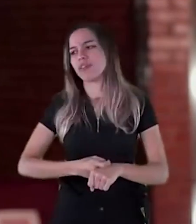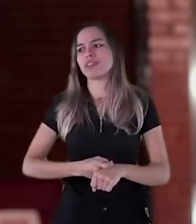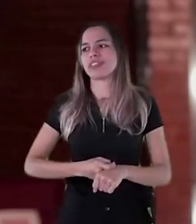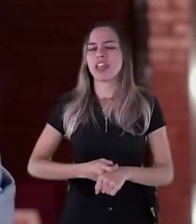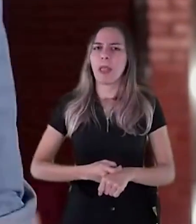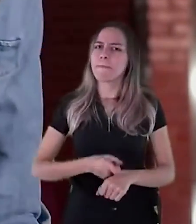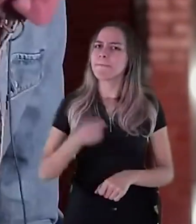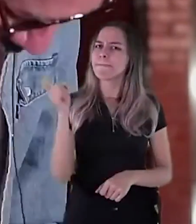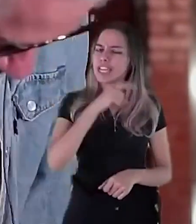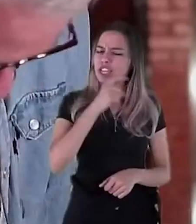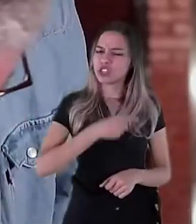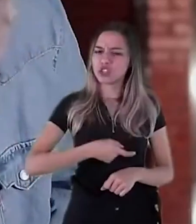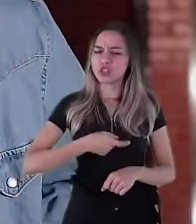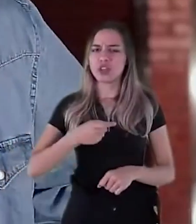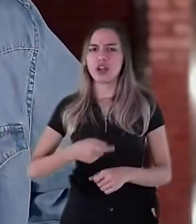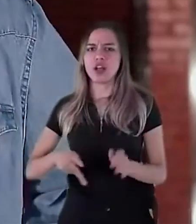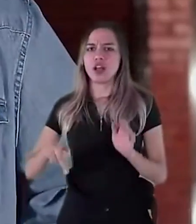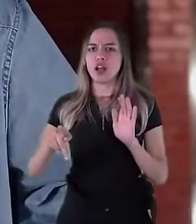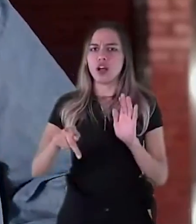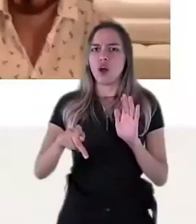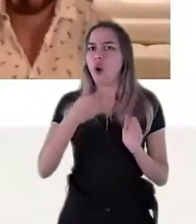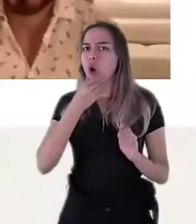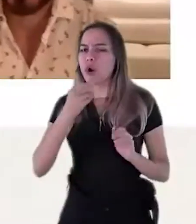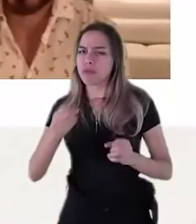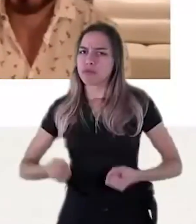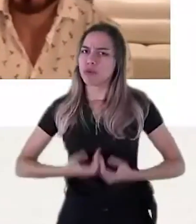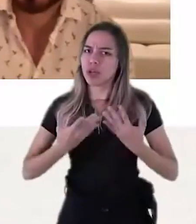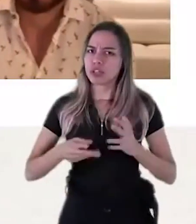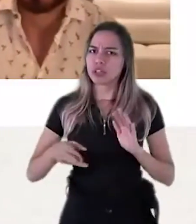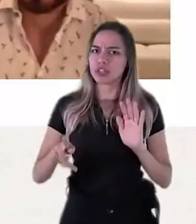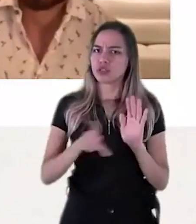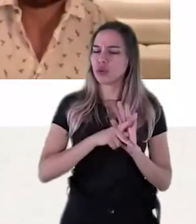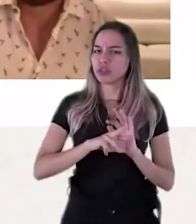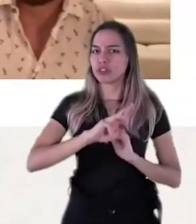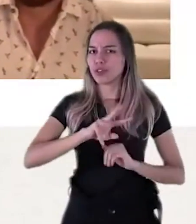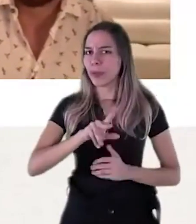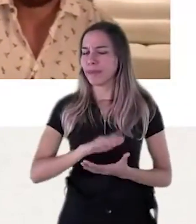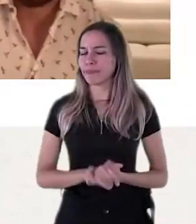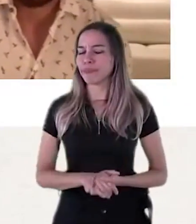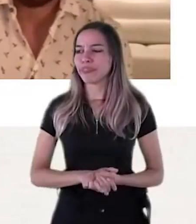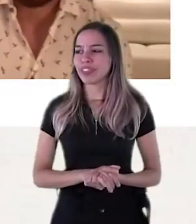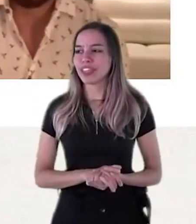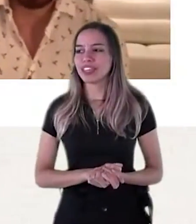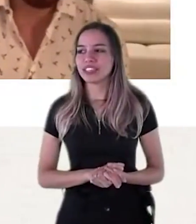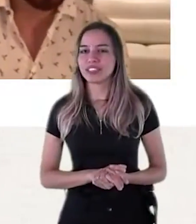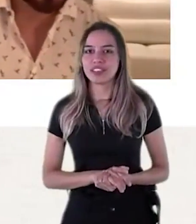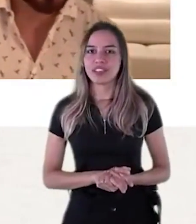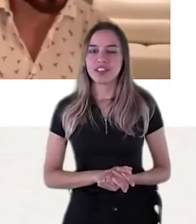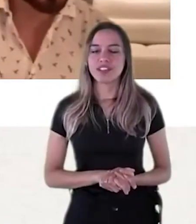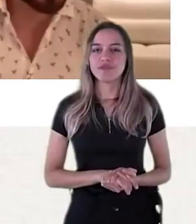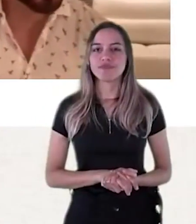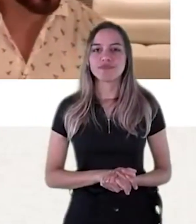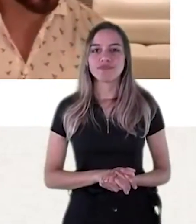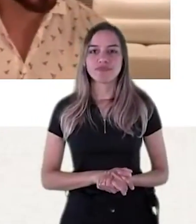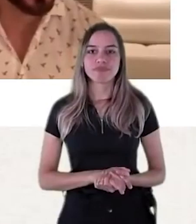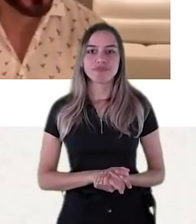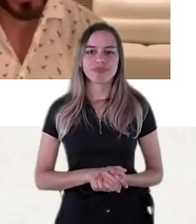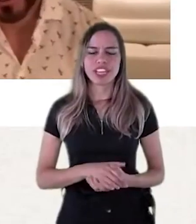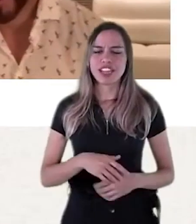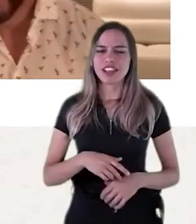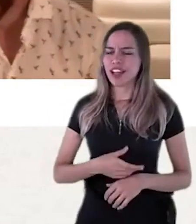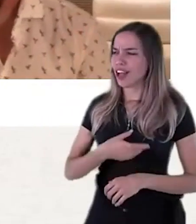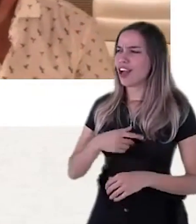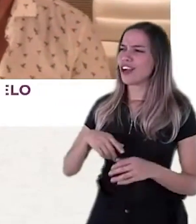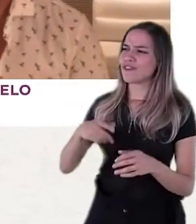A cadeira é velha, mas é dura demais, gente. Pelo amor de Deus, obrigado. Eu só falei isso para ter desculpa de levantar aqui. Mas o Drummond era